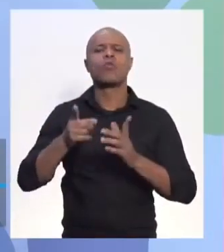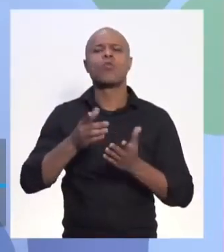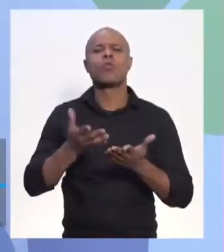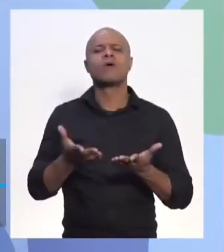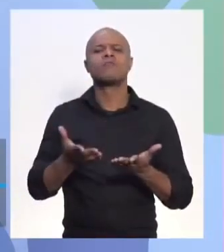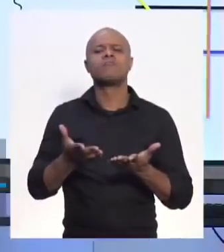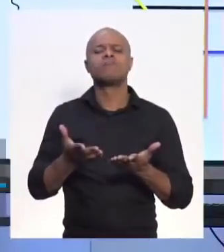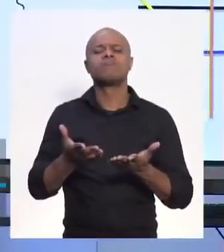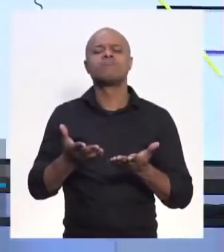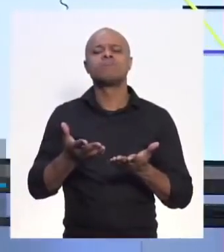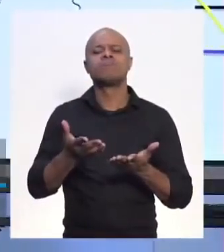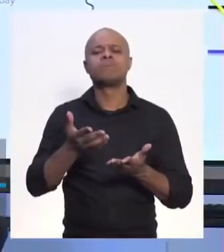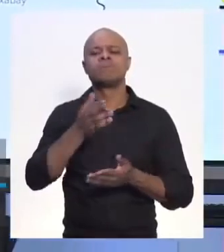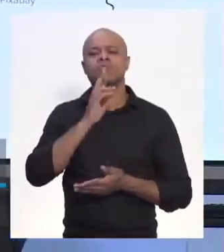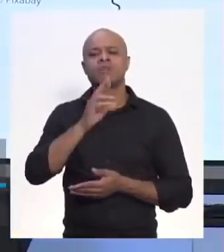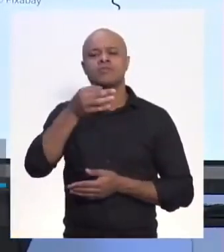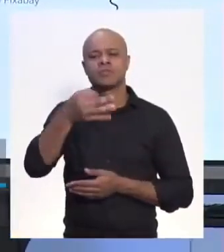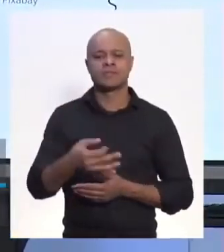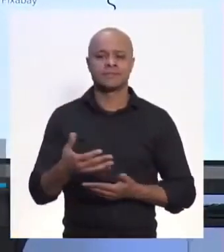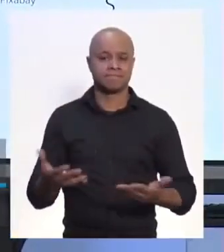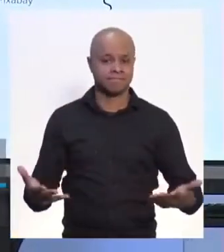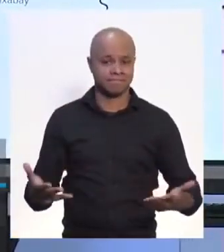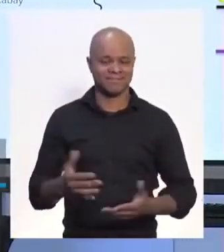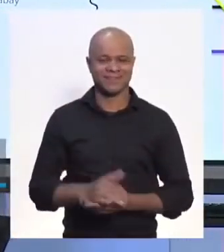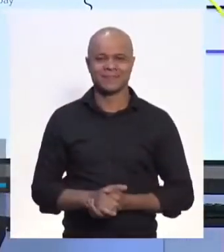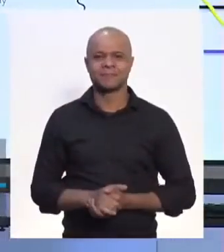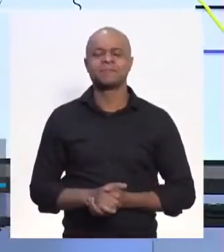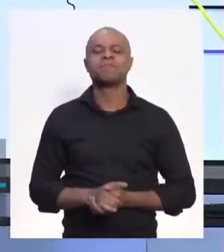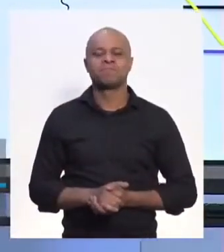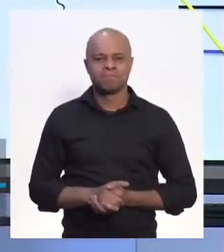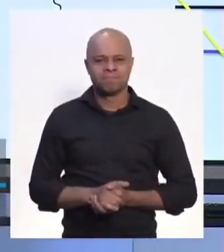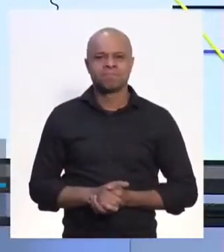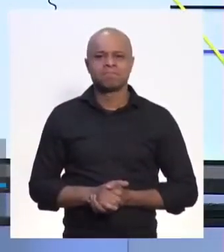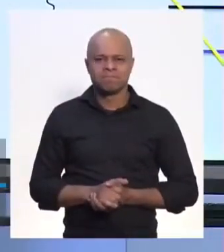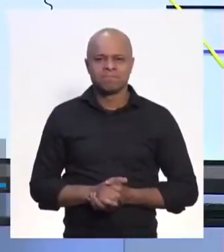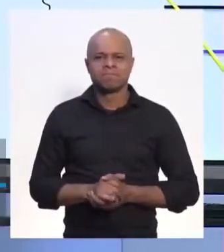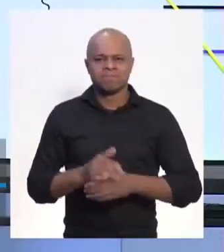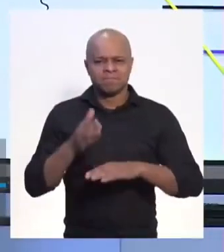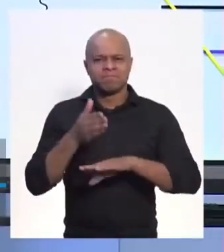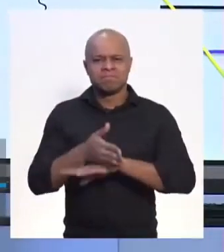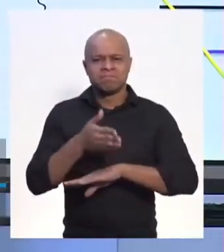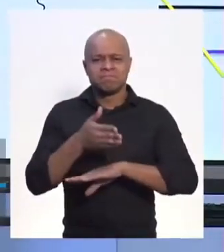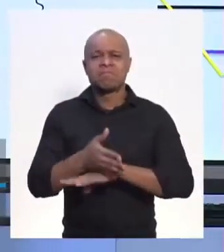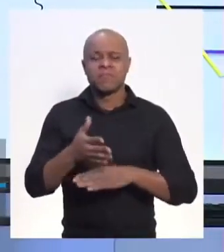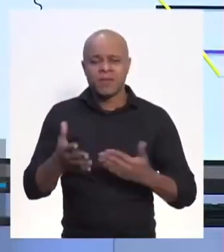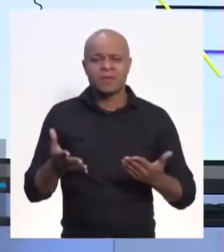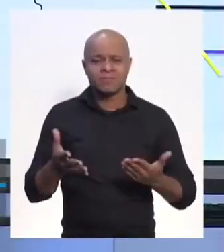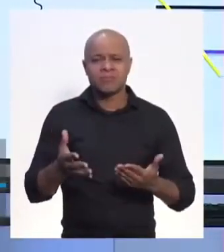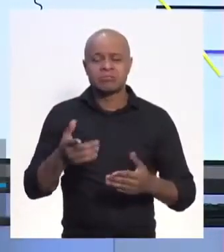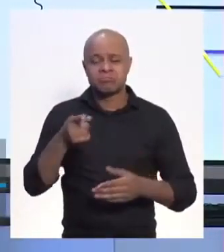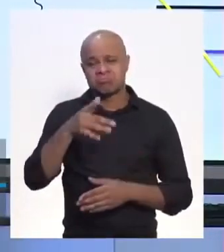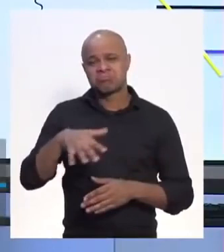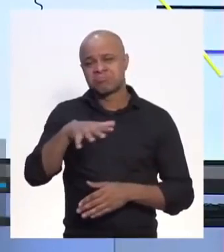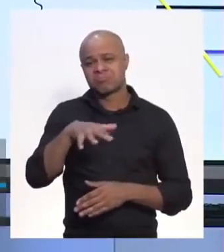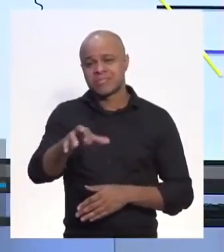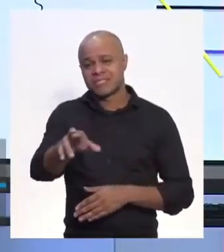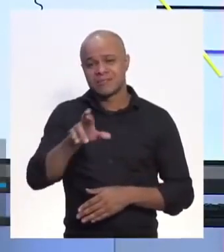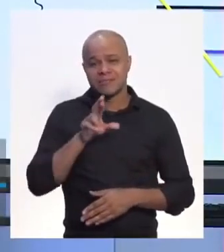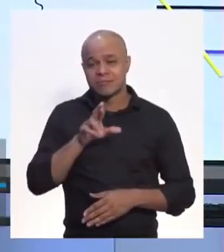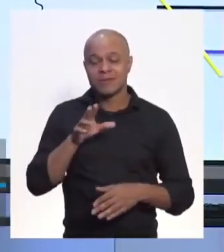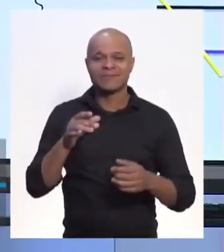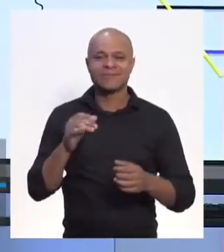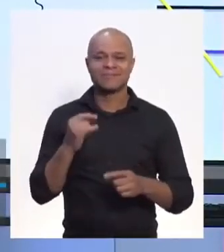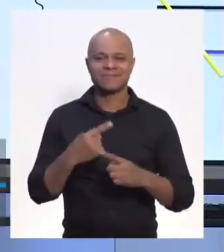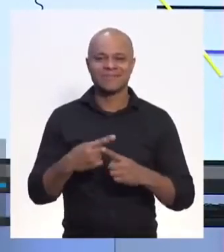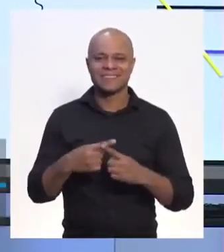É legal. E assim, gente, obrigado por participar. É extremamente importante, né, essa interação de vocês.